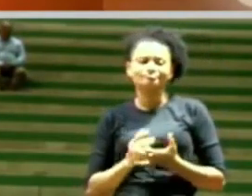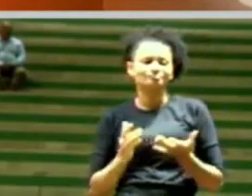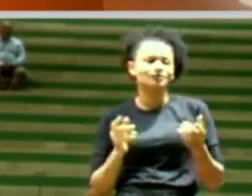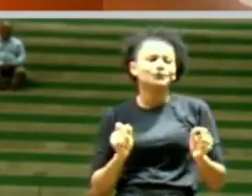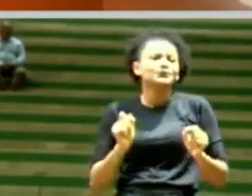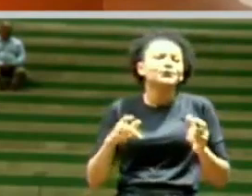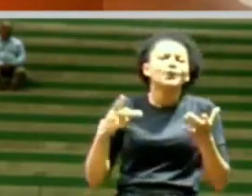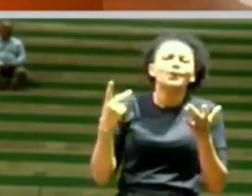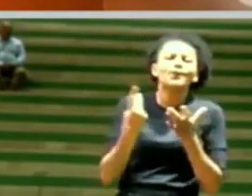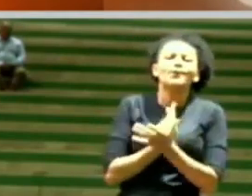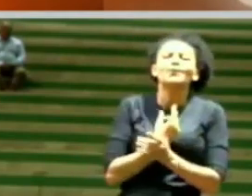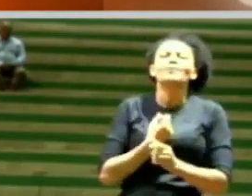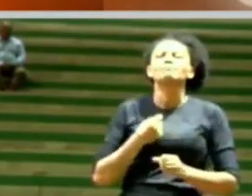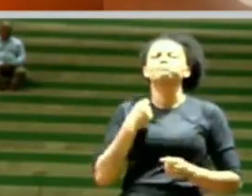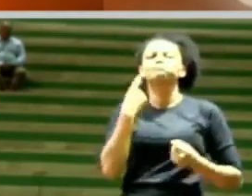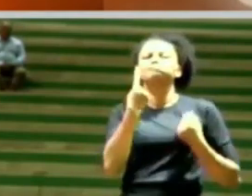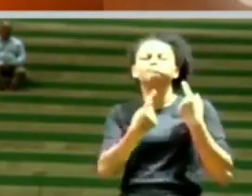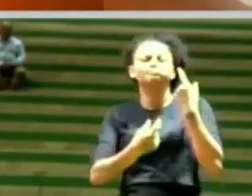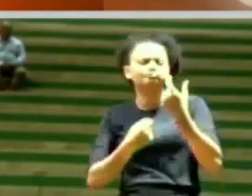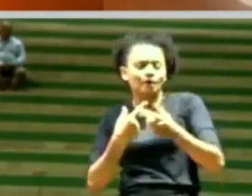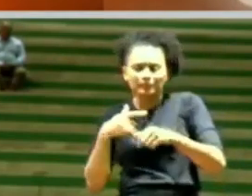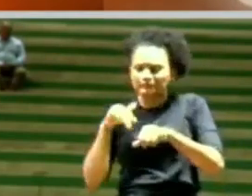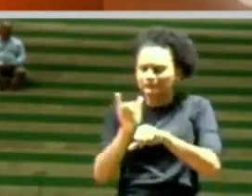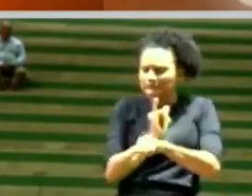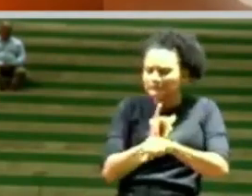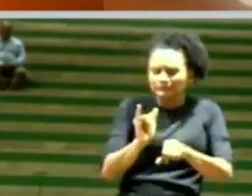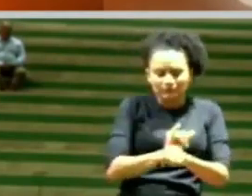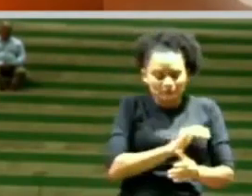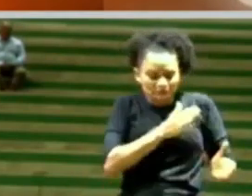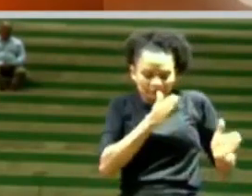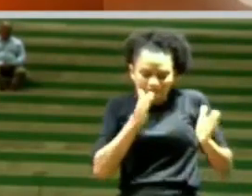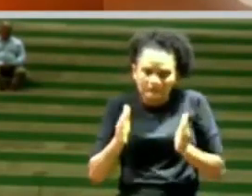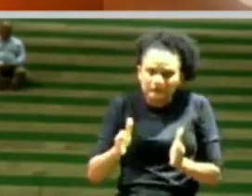que acontece em épocas estratégicas,